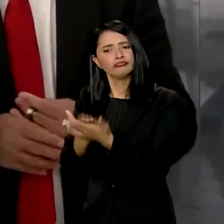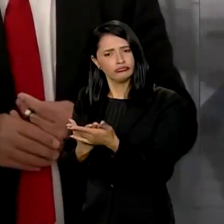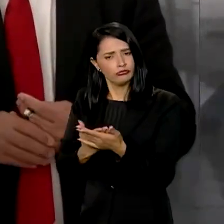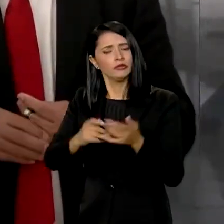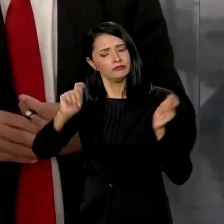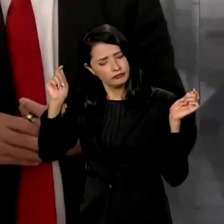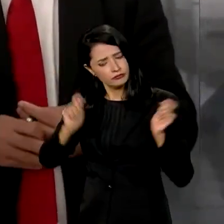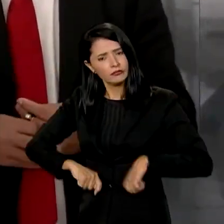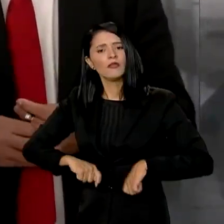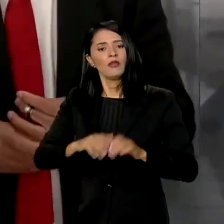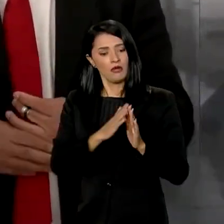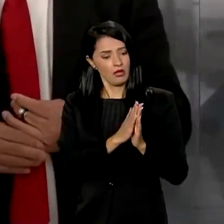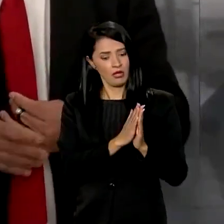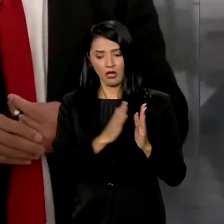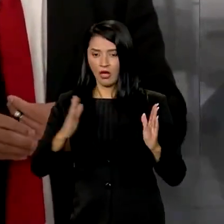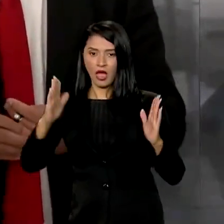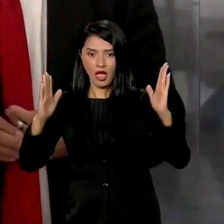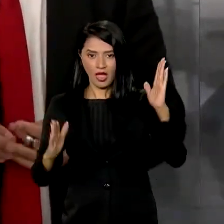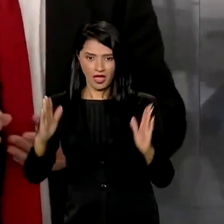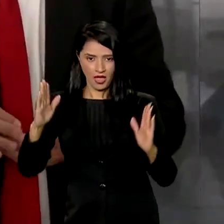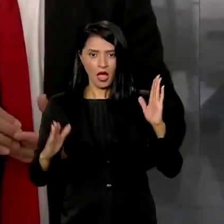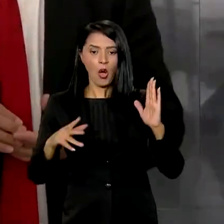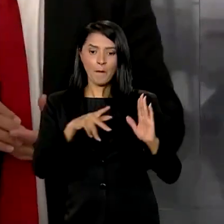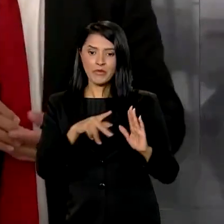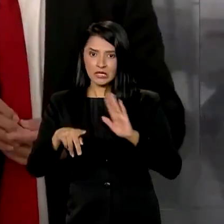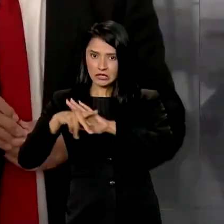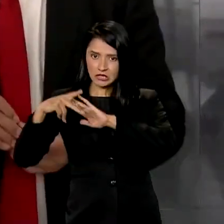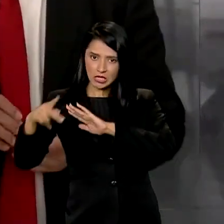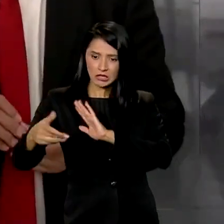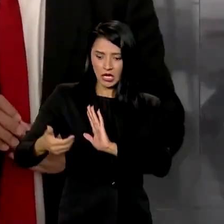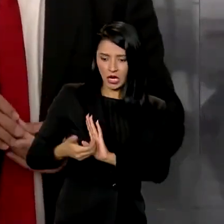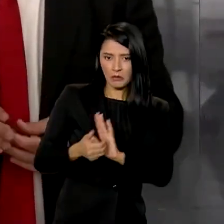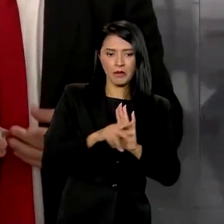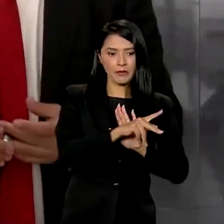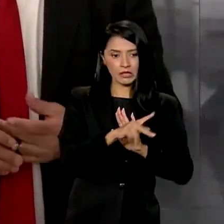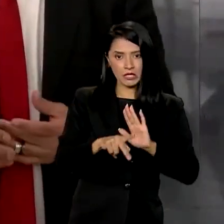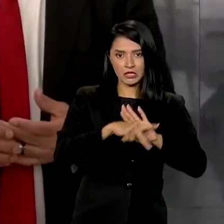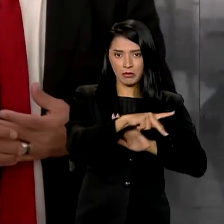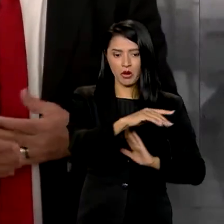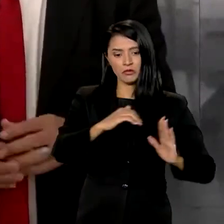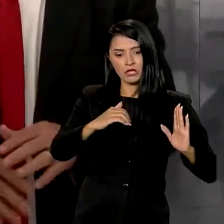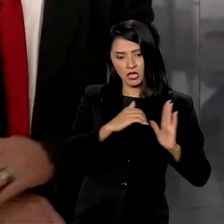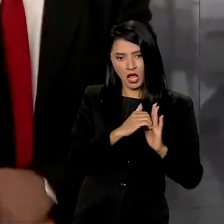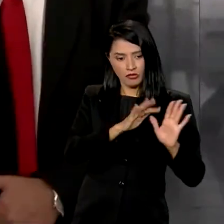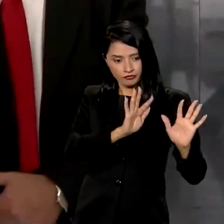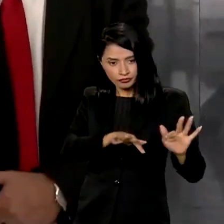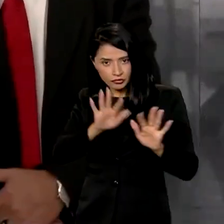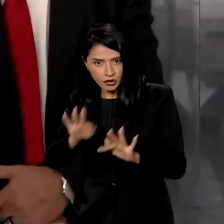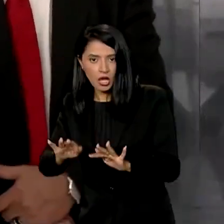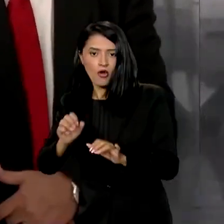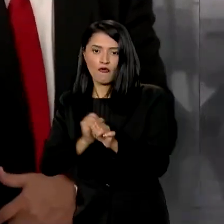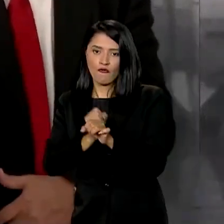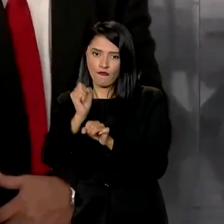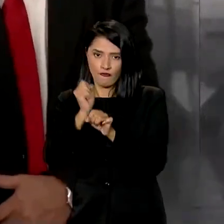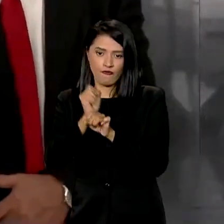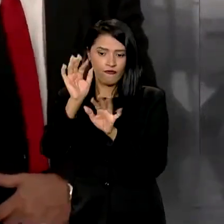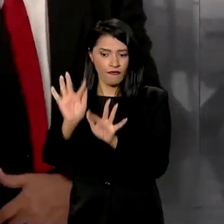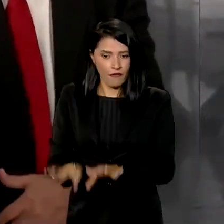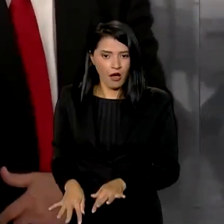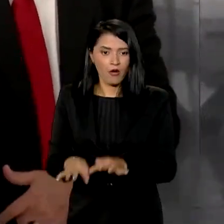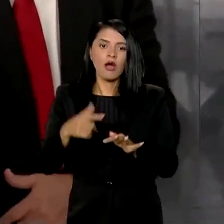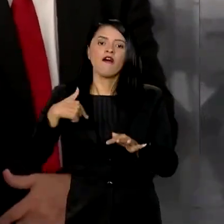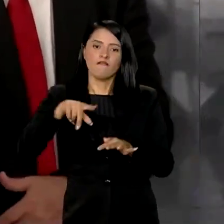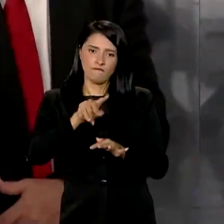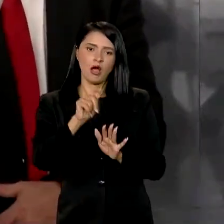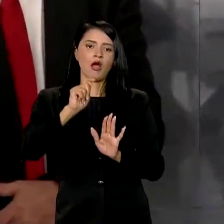que terminaremos o mandato da presidência da Câmara e da presidência do Senado, que se conclui no final do ano, com a